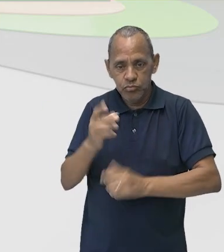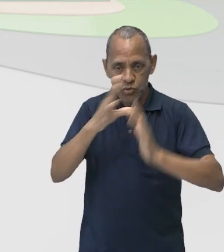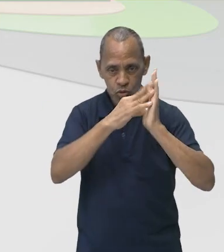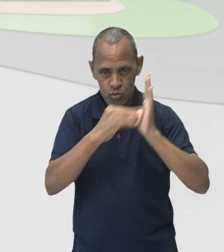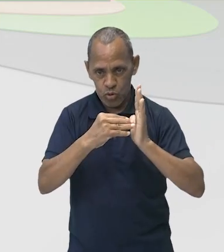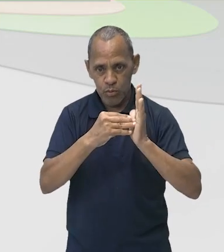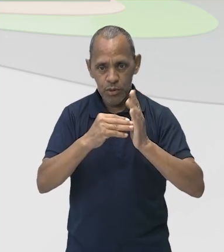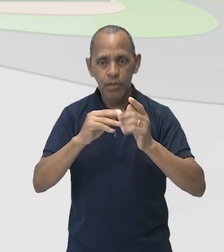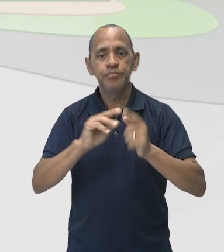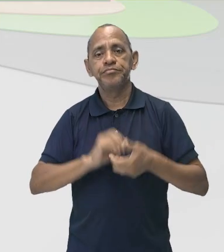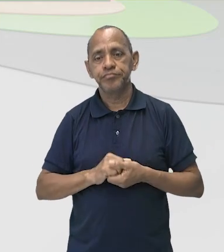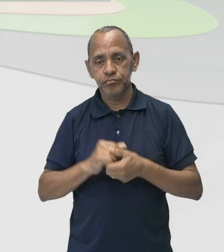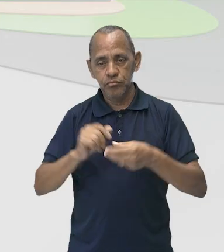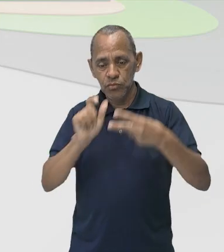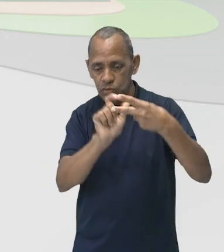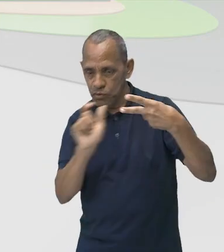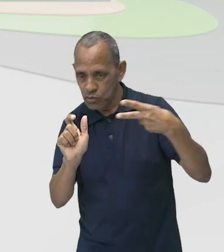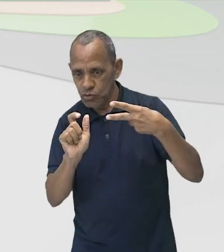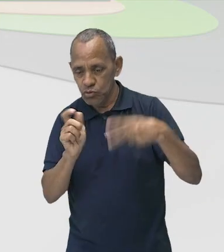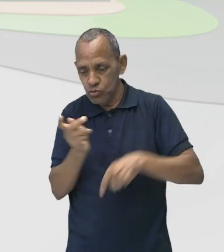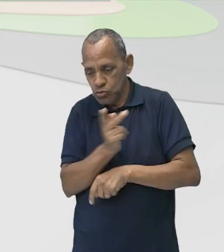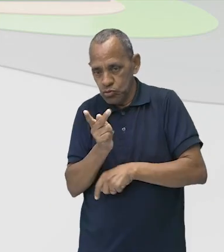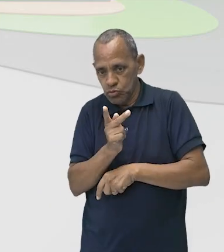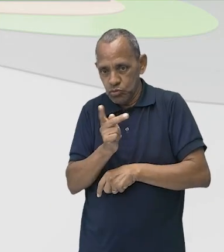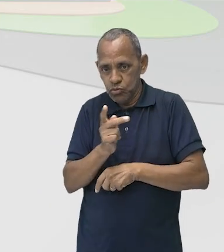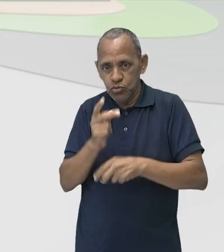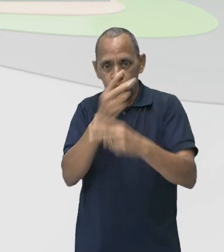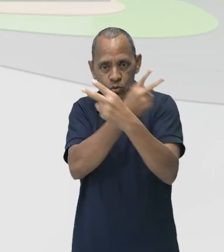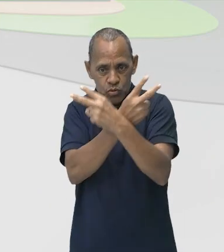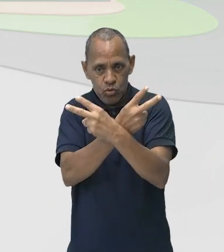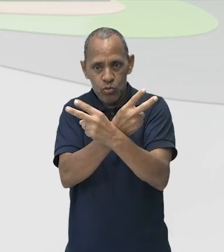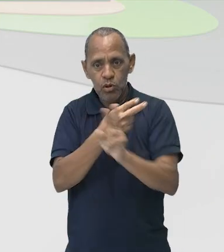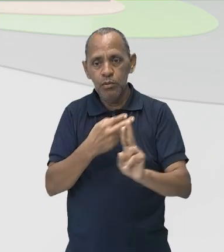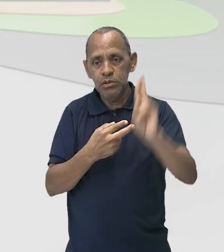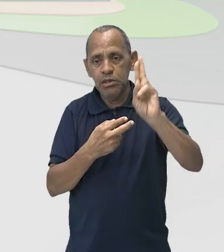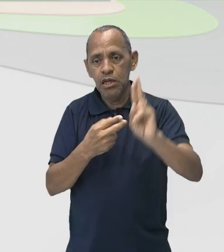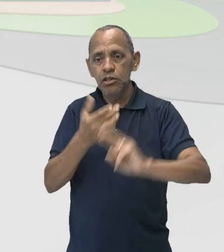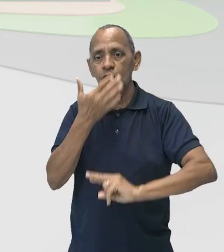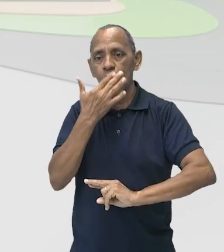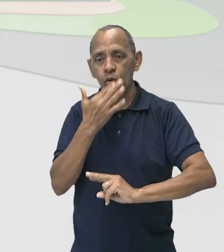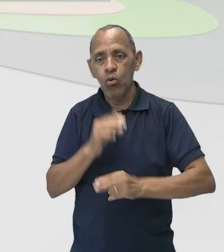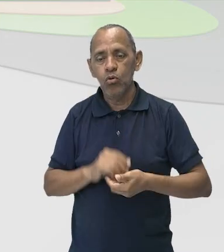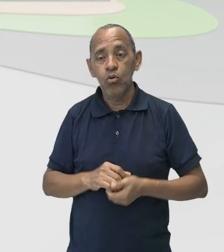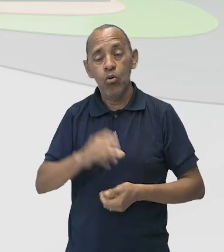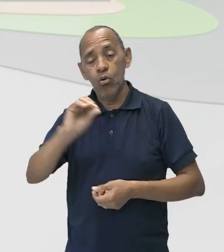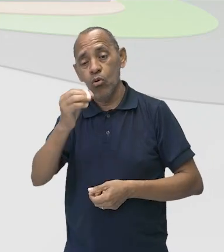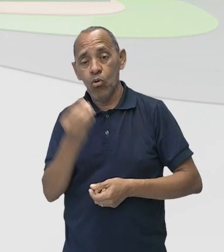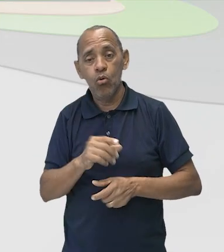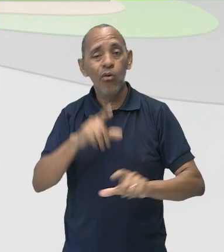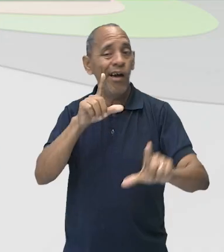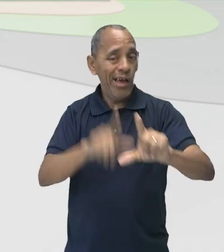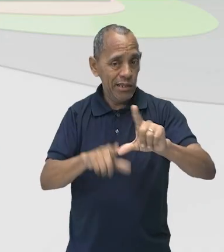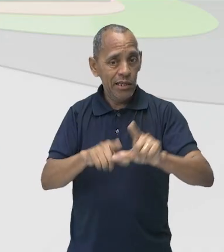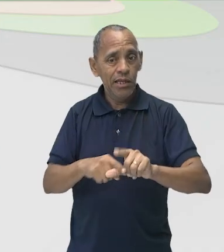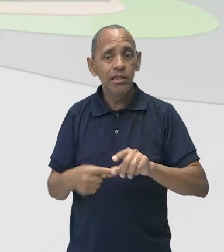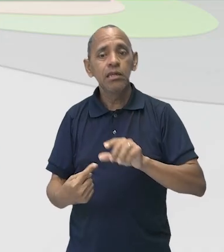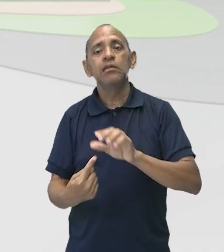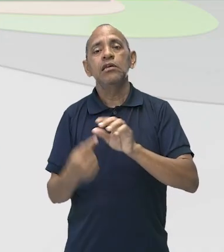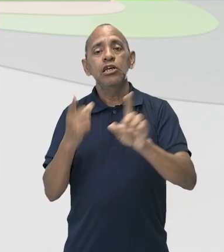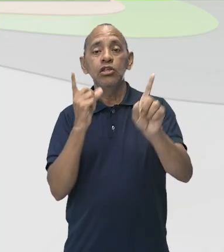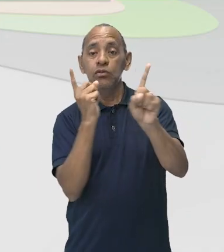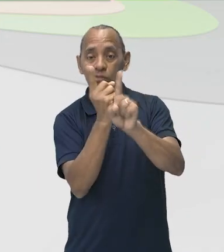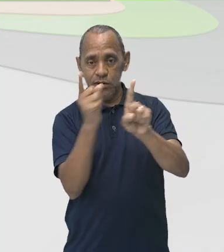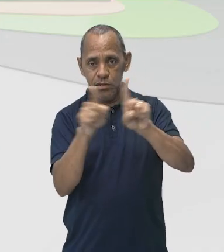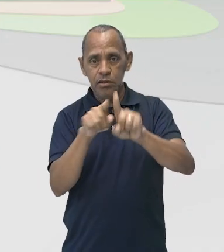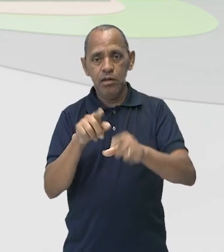as cópias desse gene, ou seja, quando a gente vê os dois cromossomos representados e que aquela coloração ou a letra que está identificado o